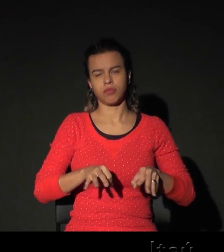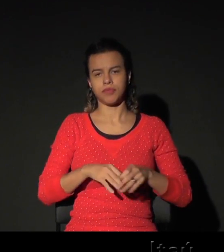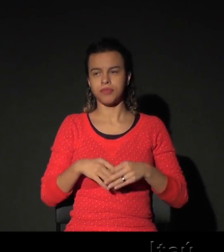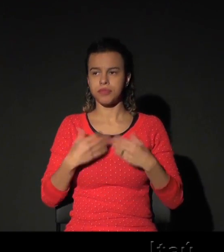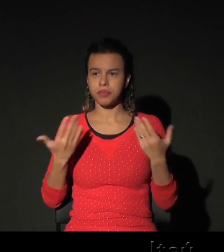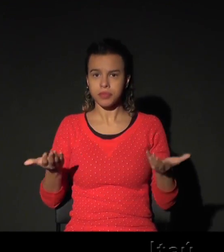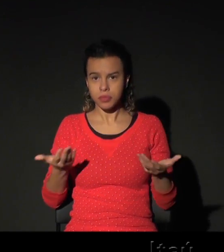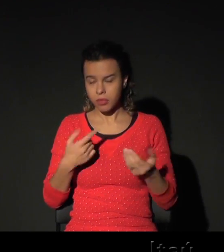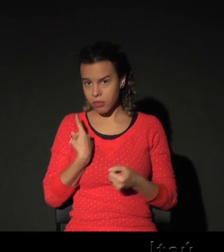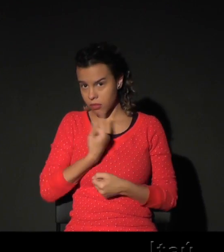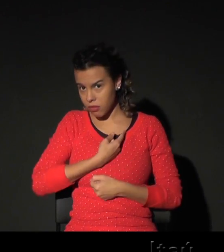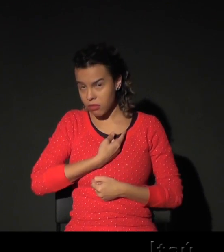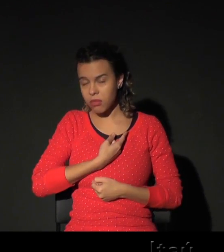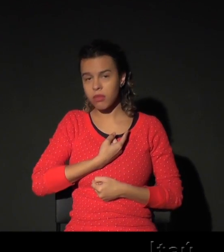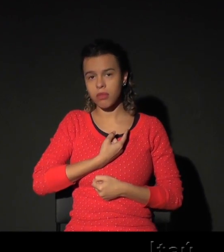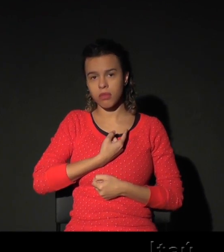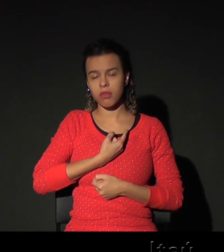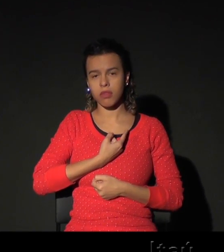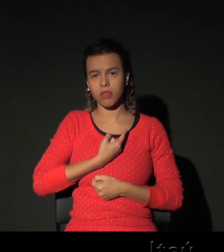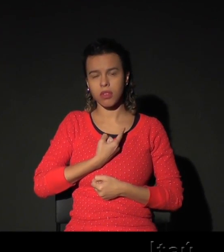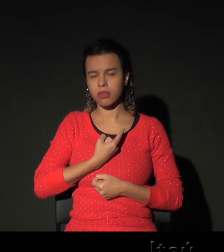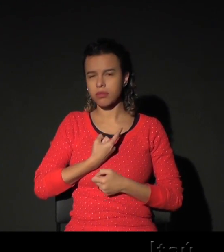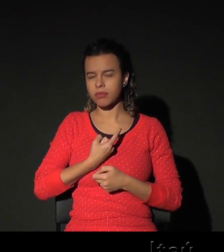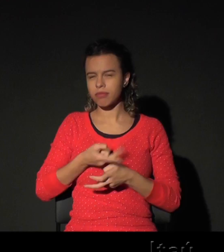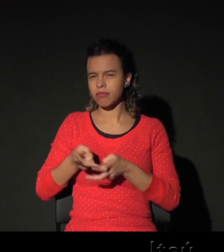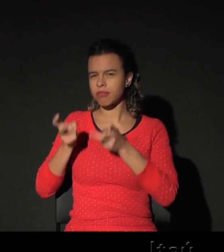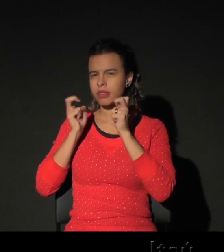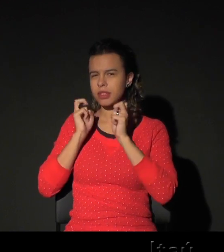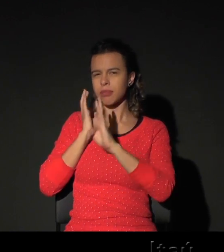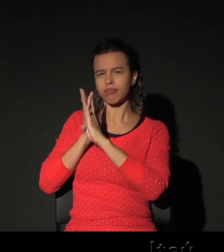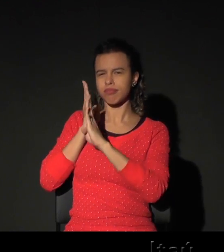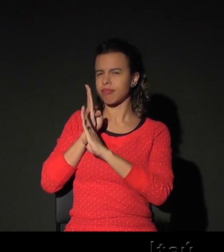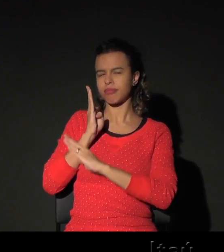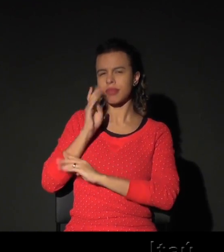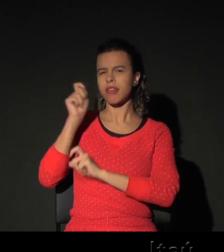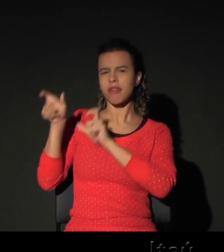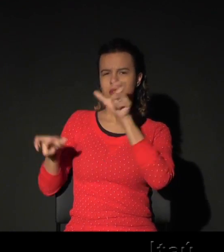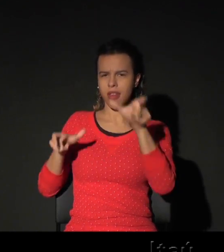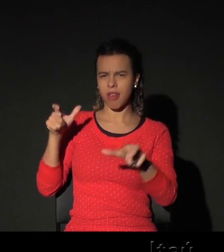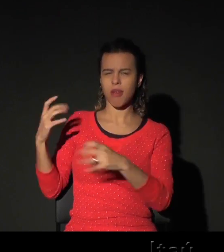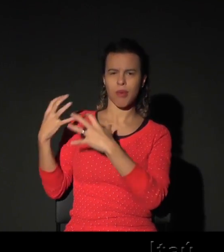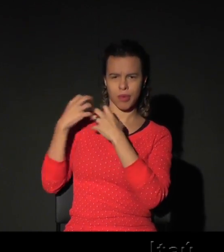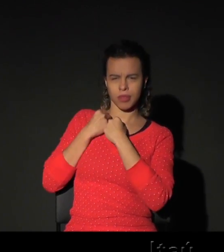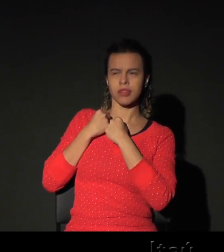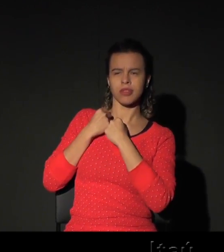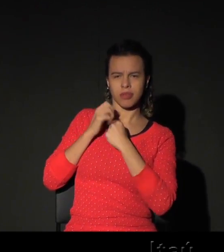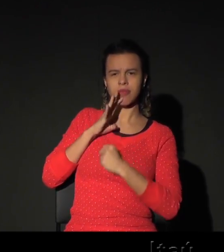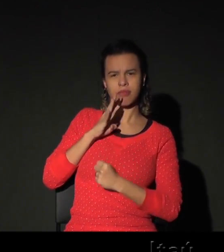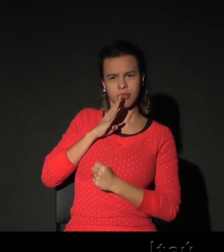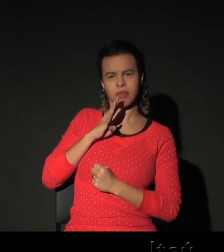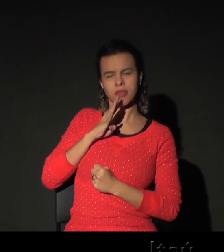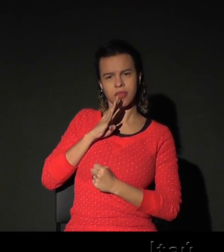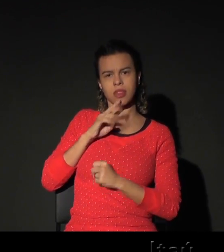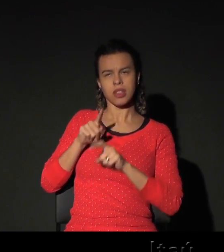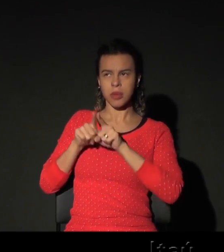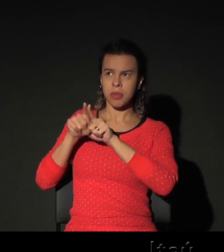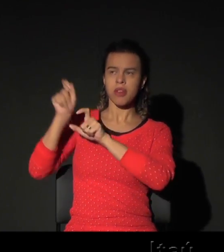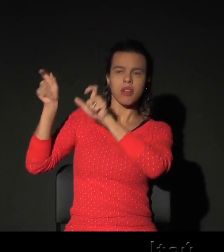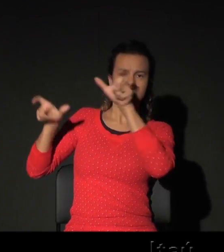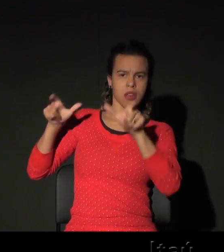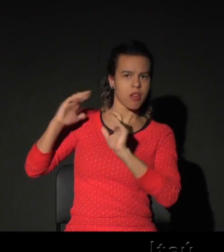então para nós é muito bem tá muito bem claro quem é quem quem é o colonizador e quem é o